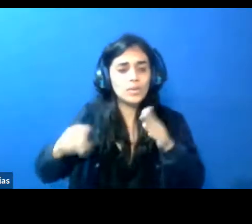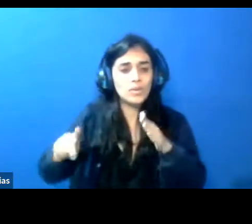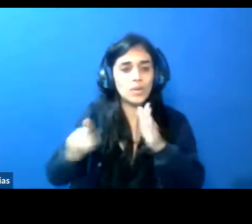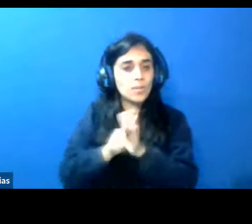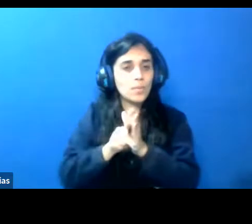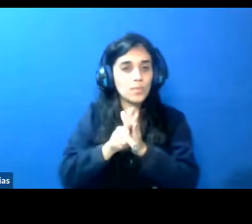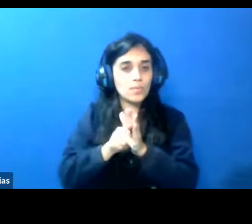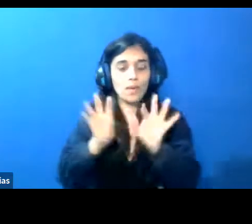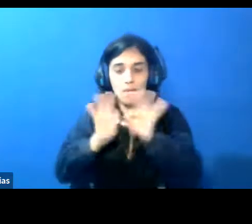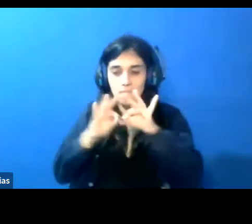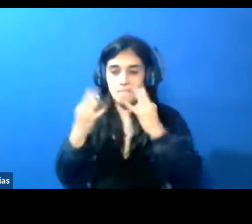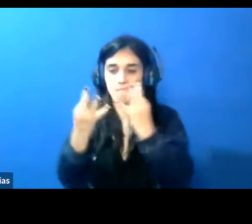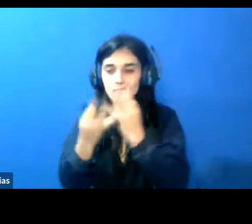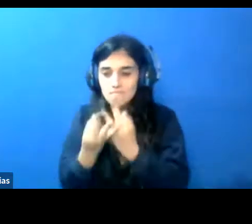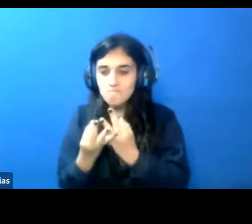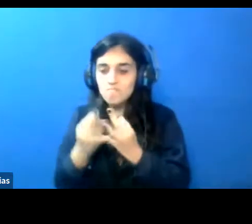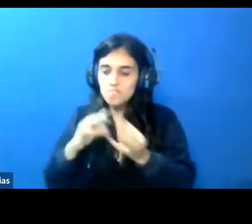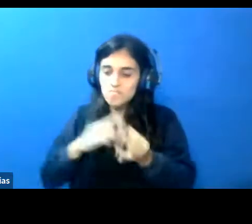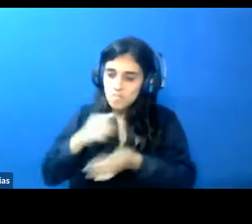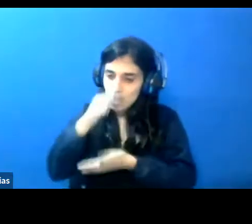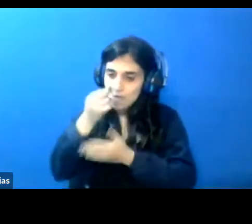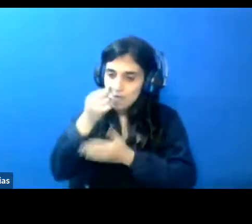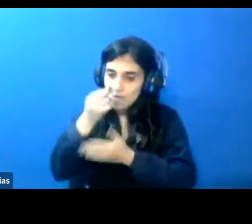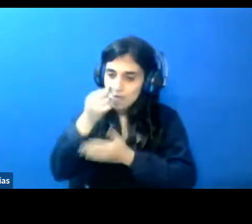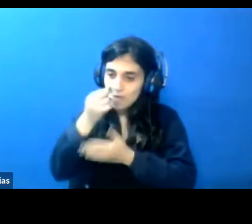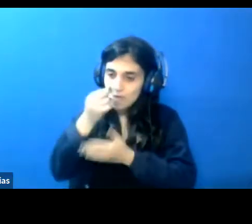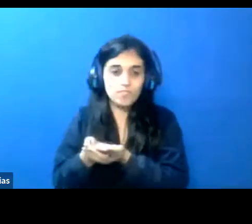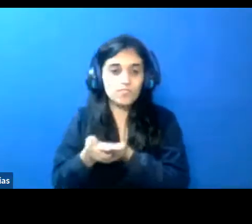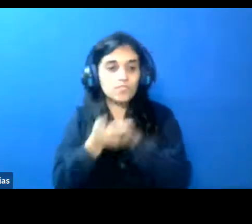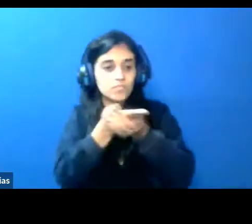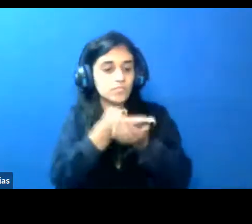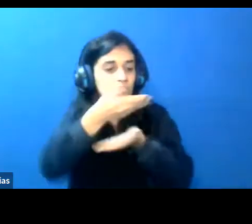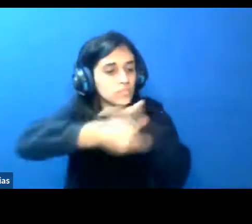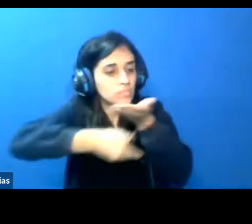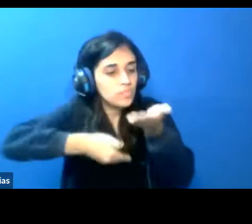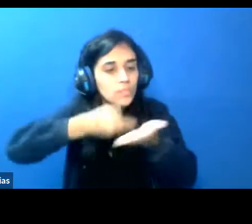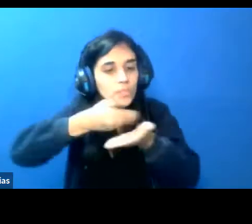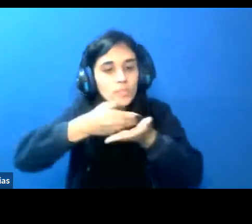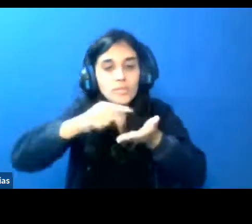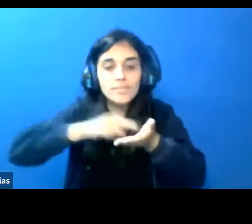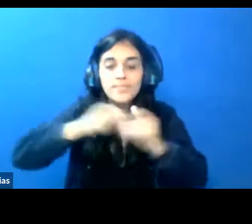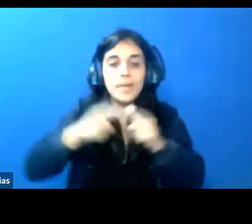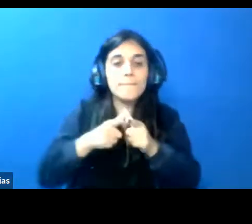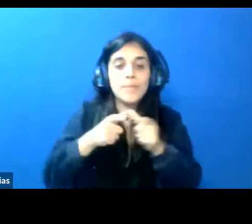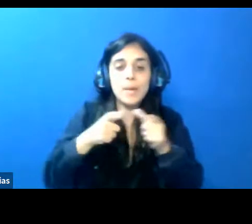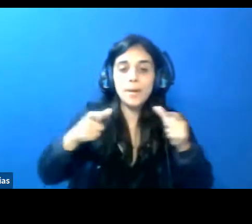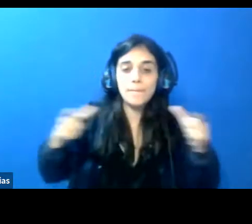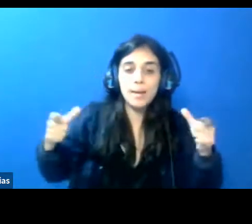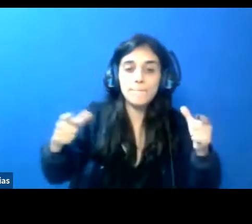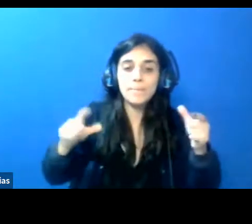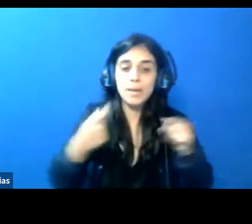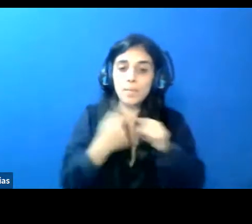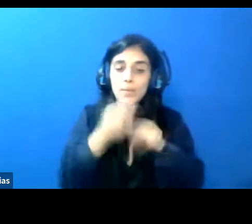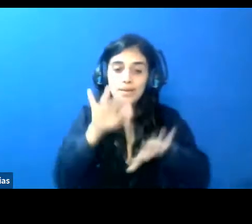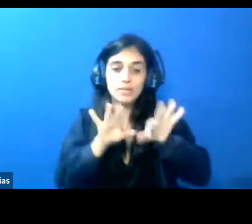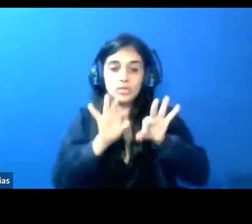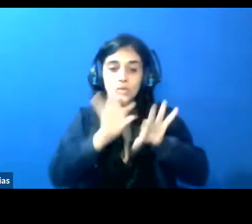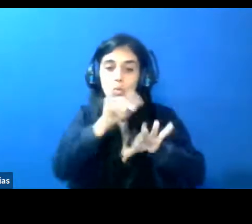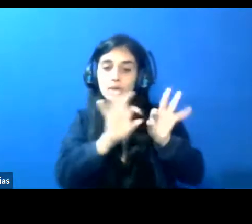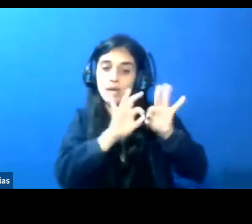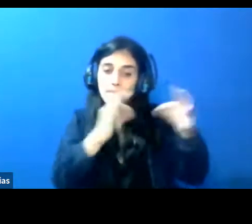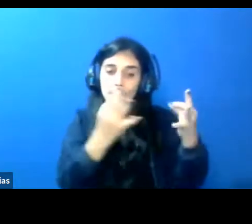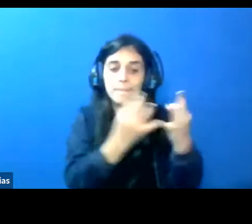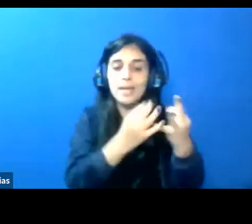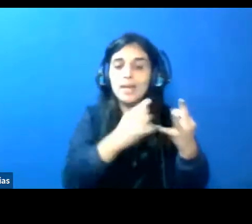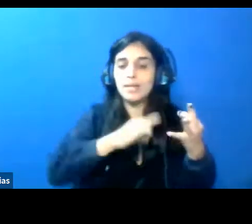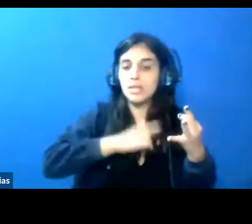fazer a partilha, fazer a troca, para a gente sempre ter essa multiplicação. Para ter uma noção desses últimos 2 anos, a